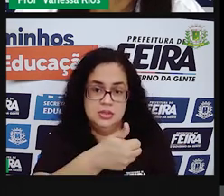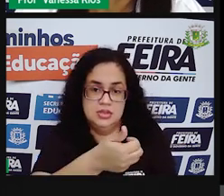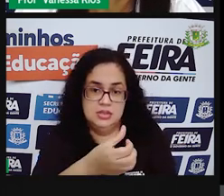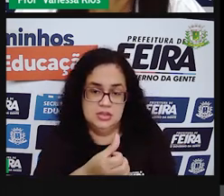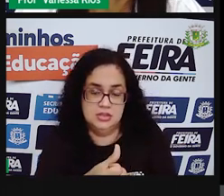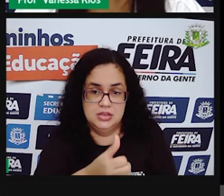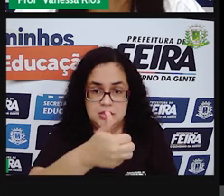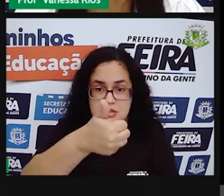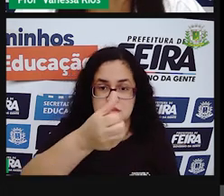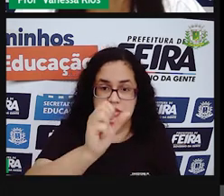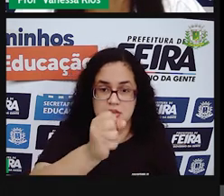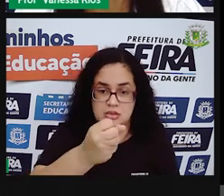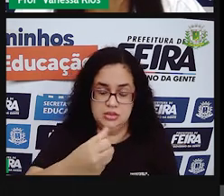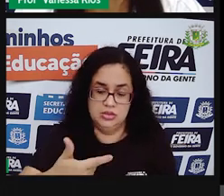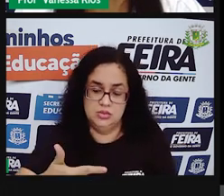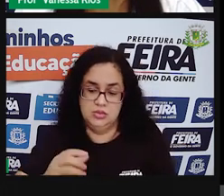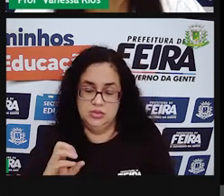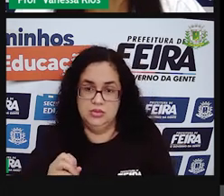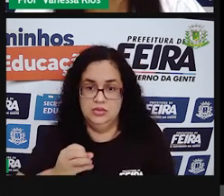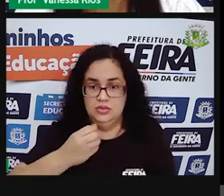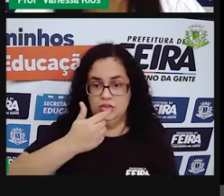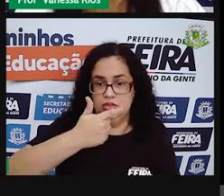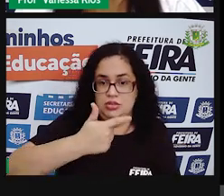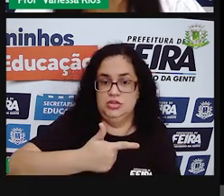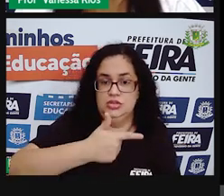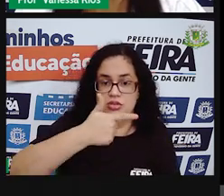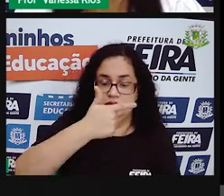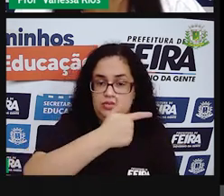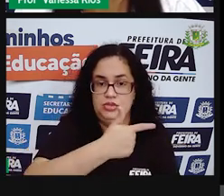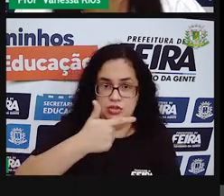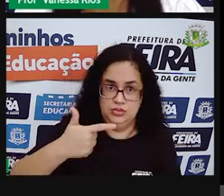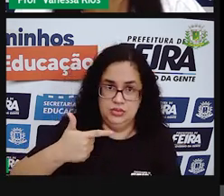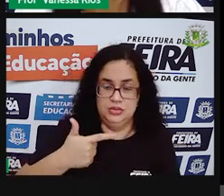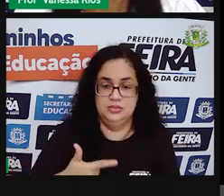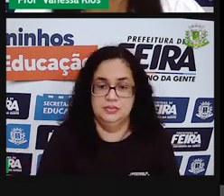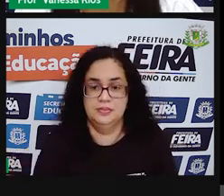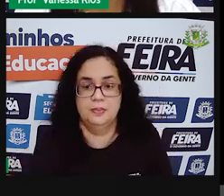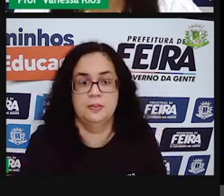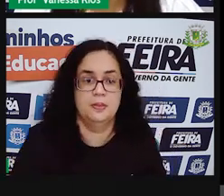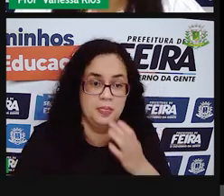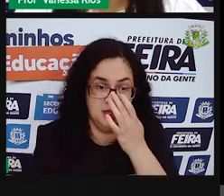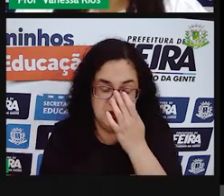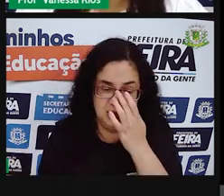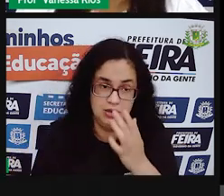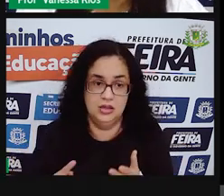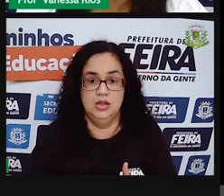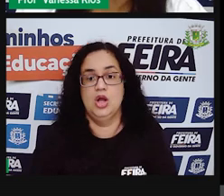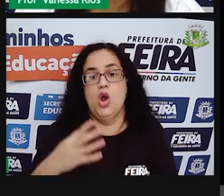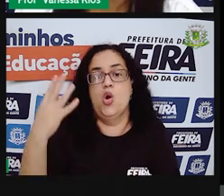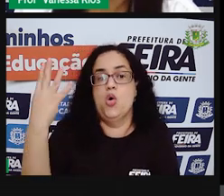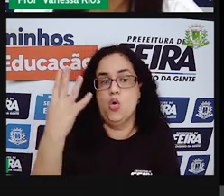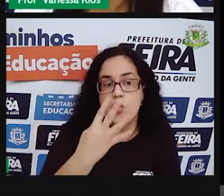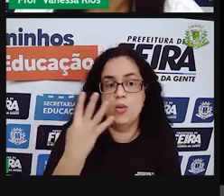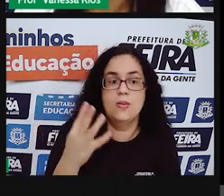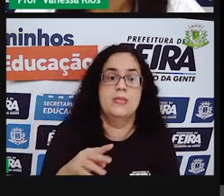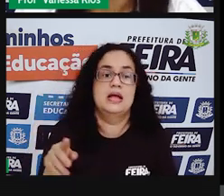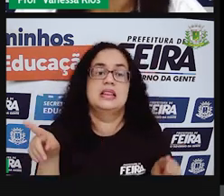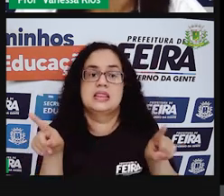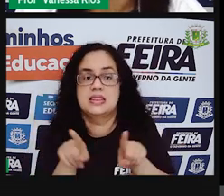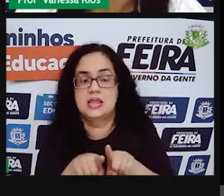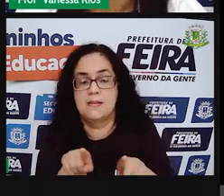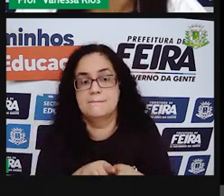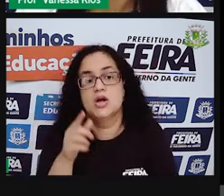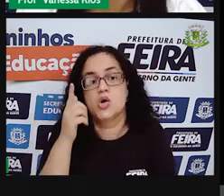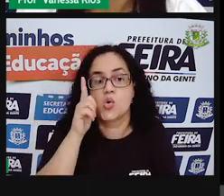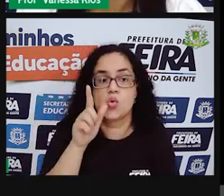14, 16, 18, 20, 22. Se tivesse uma quarta imagem, a gente também